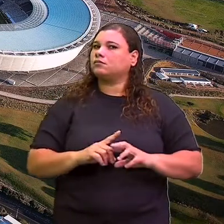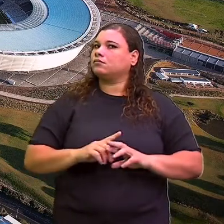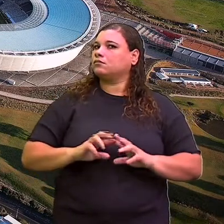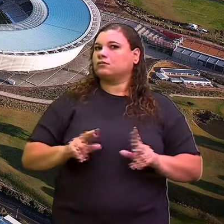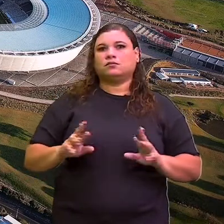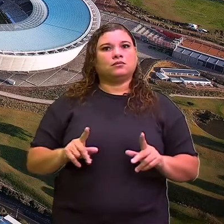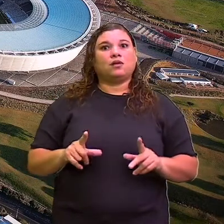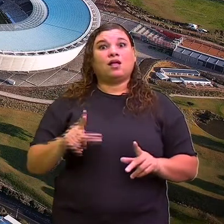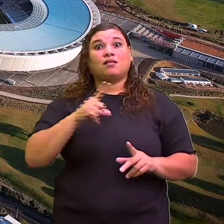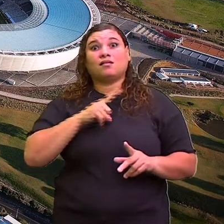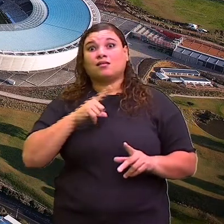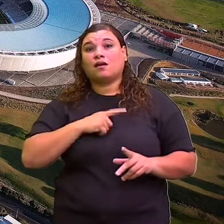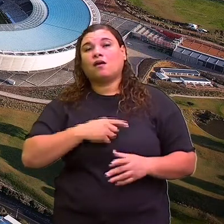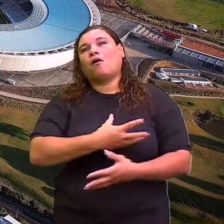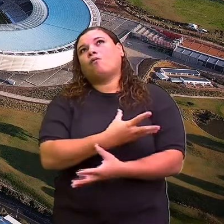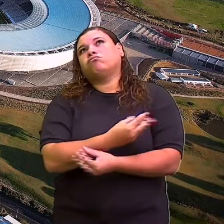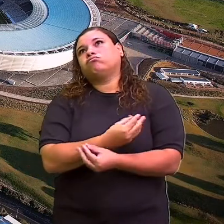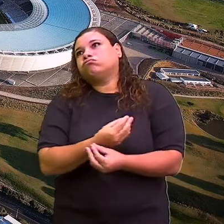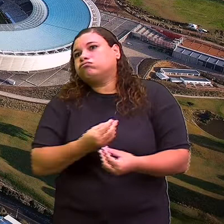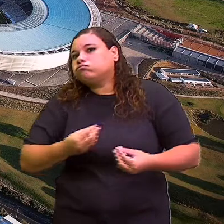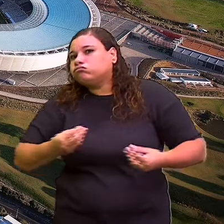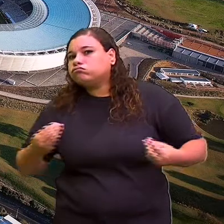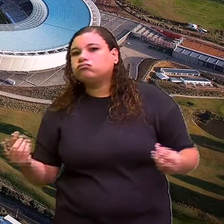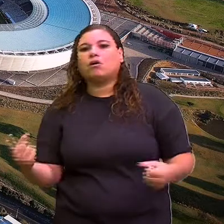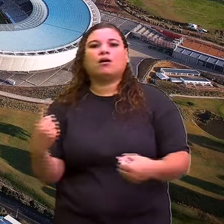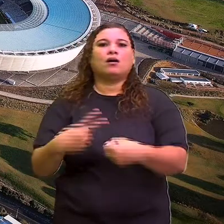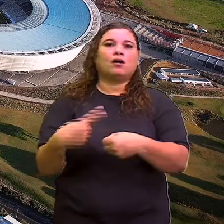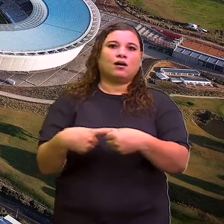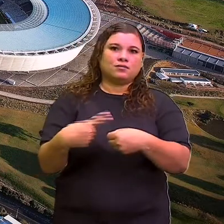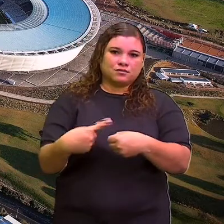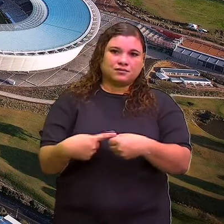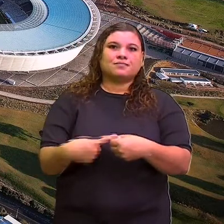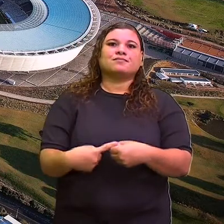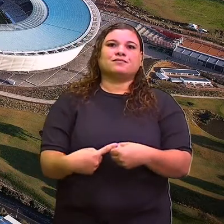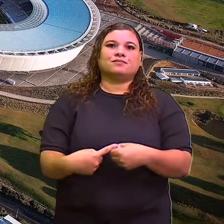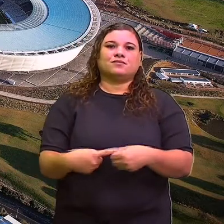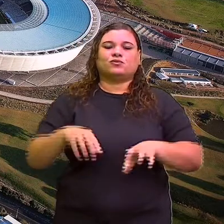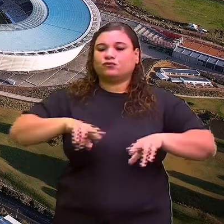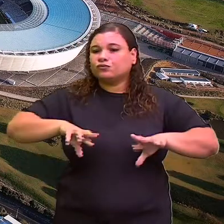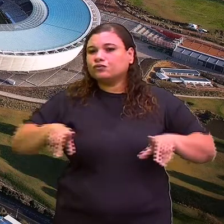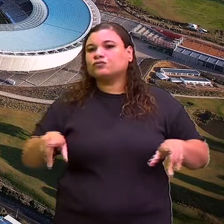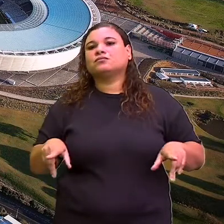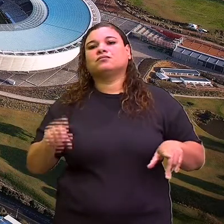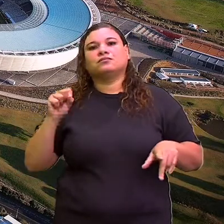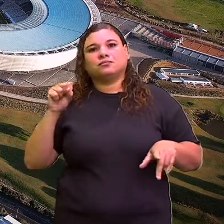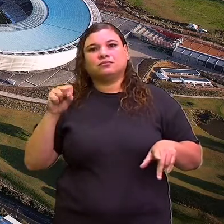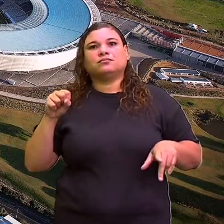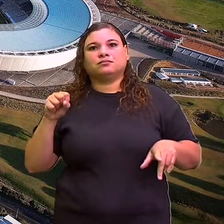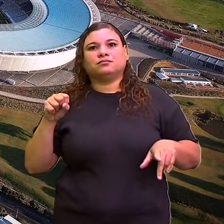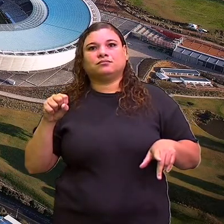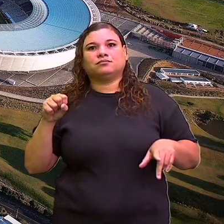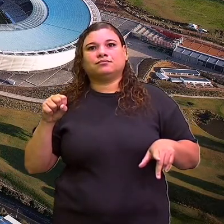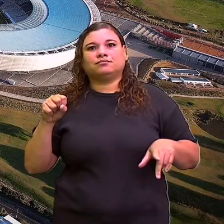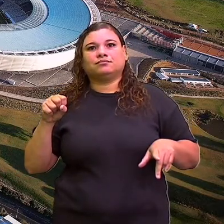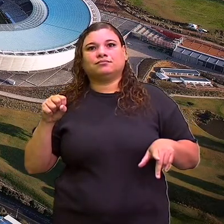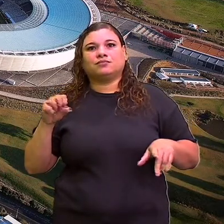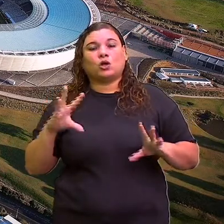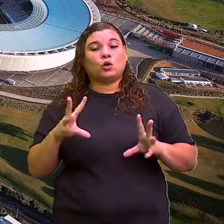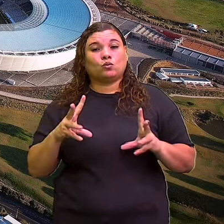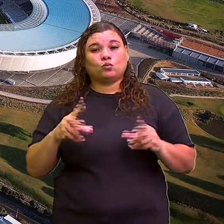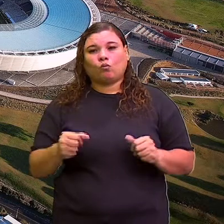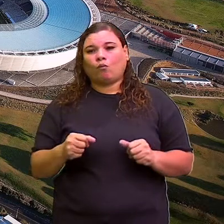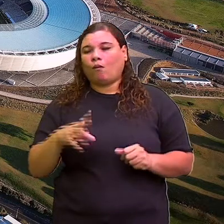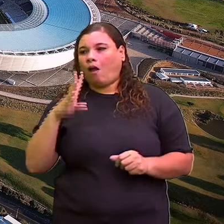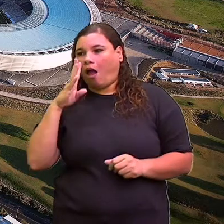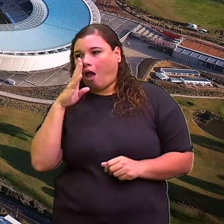N cidades que têm vamos colocar assim, uma grandiosidade